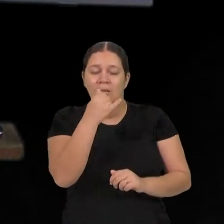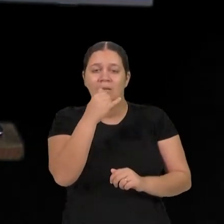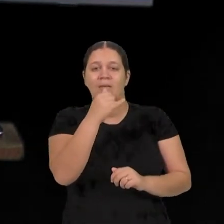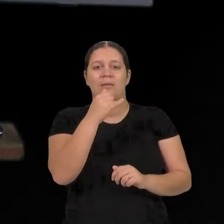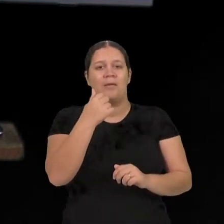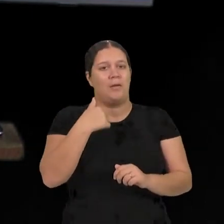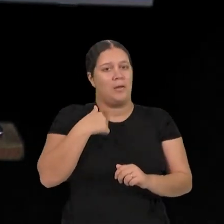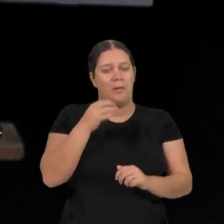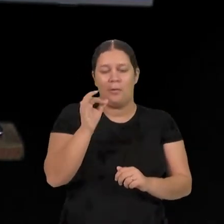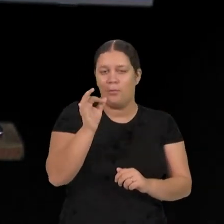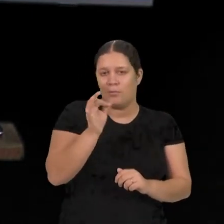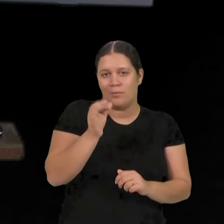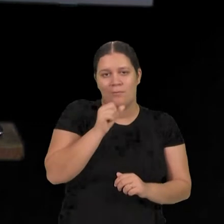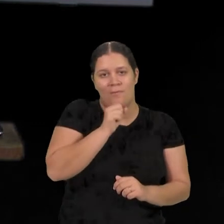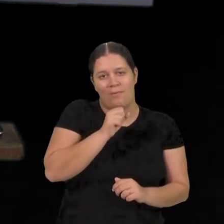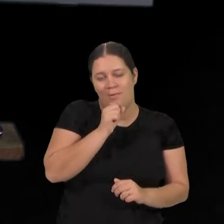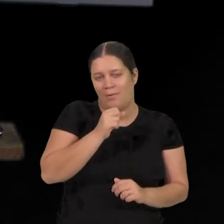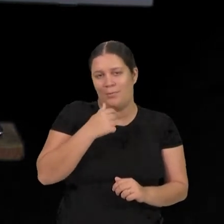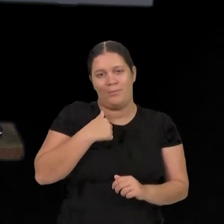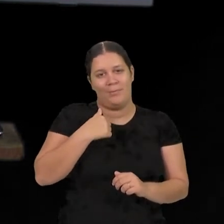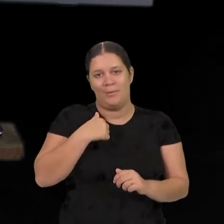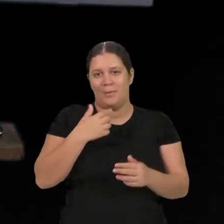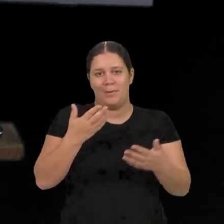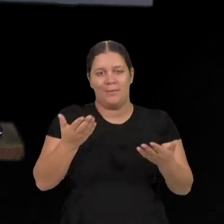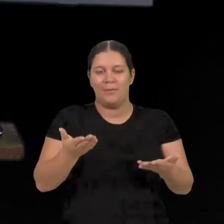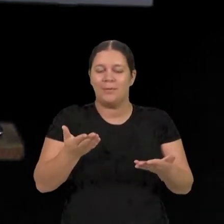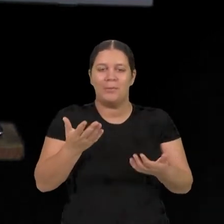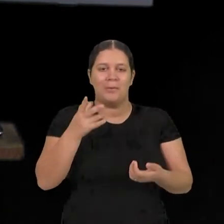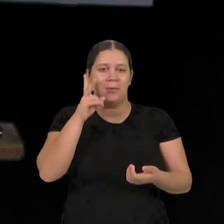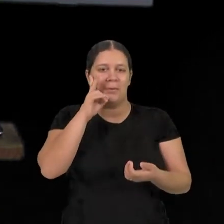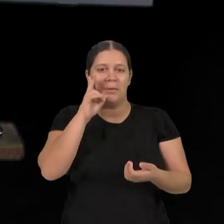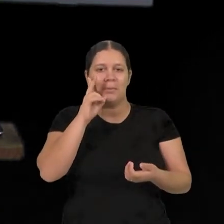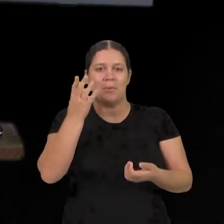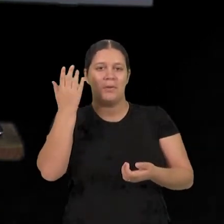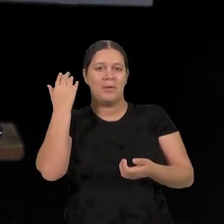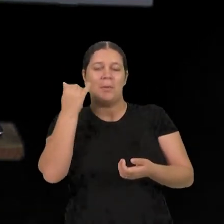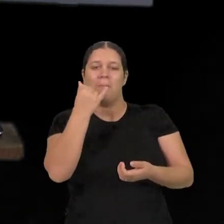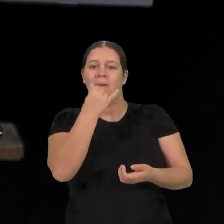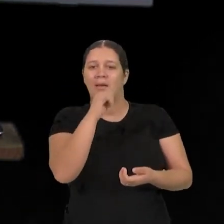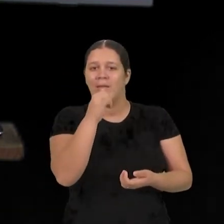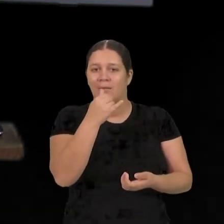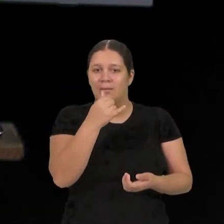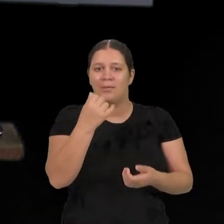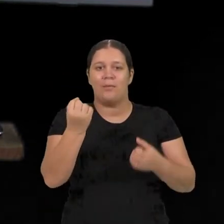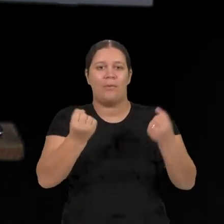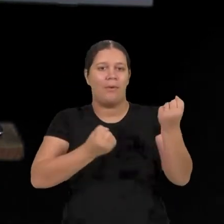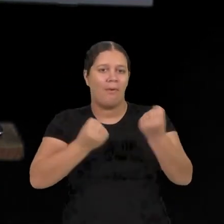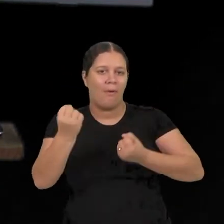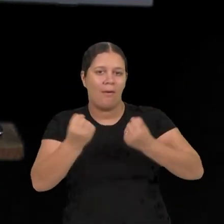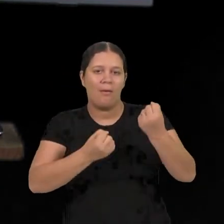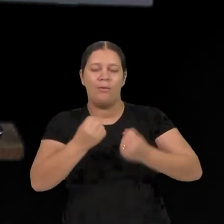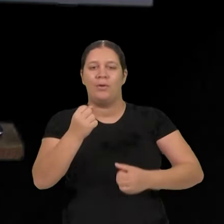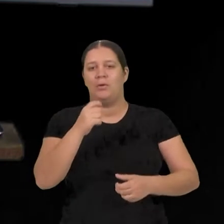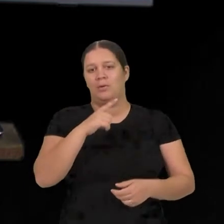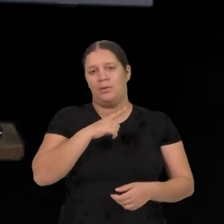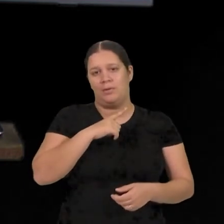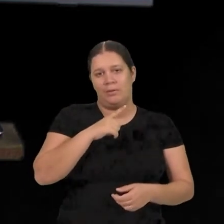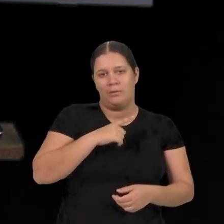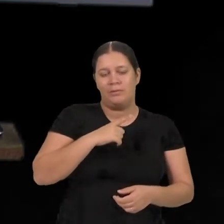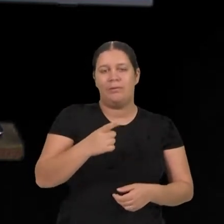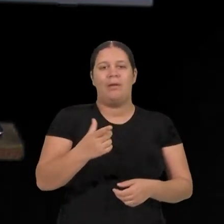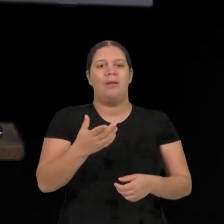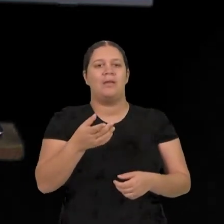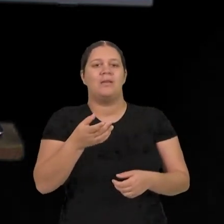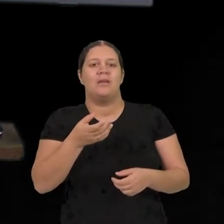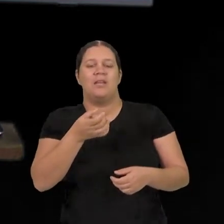antigamente, né? Eu não sou tão velho assim quanto pareço, mas se tinha uma bateria que falava, olha, o carro tem não sei o que, tem vidro